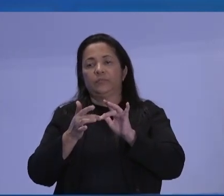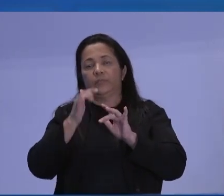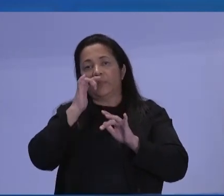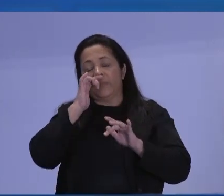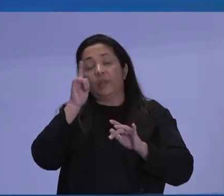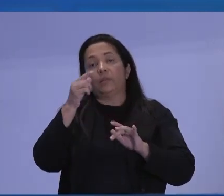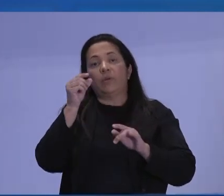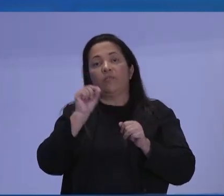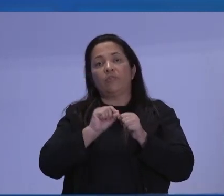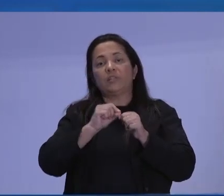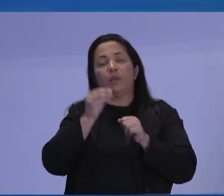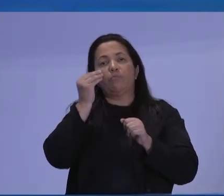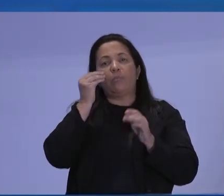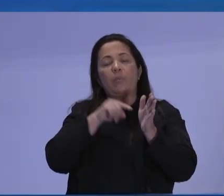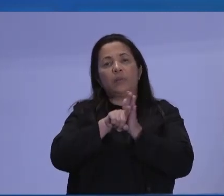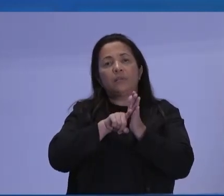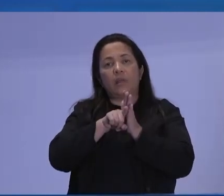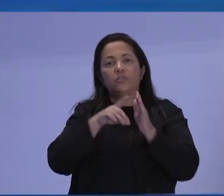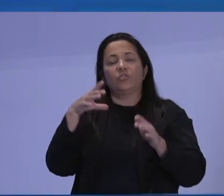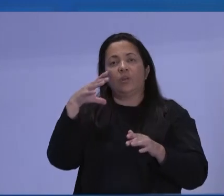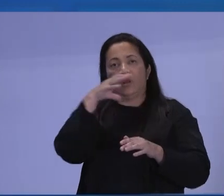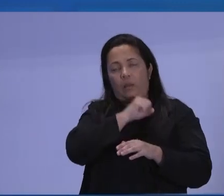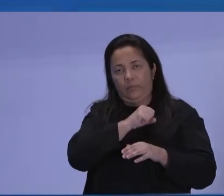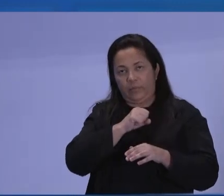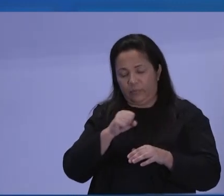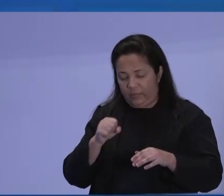teste rápido.